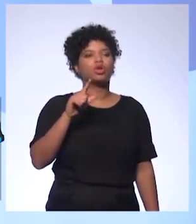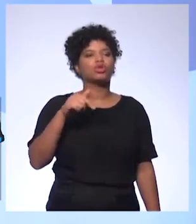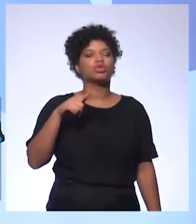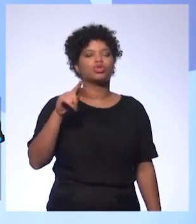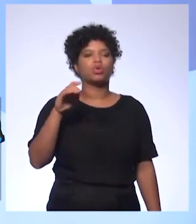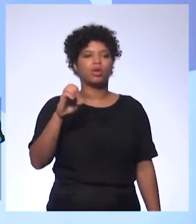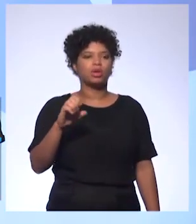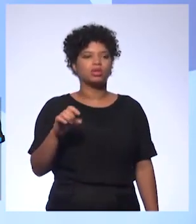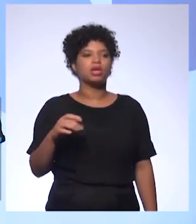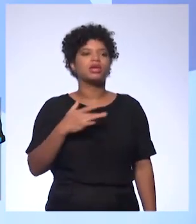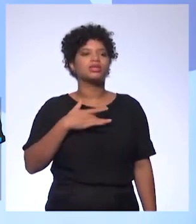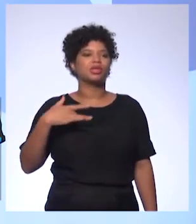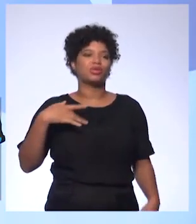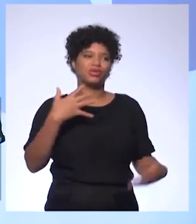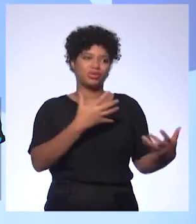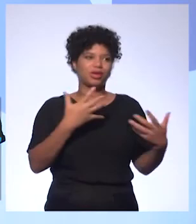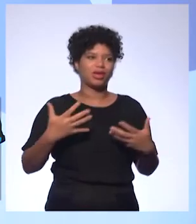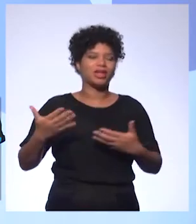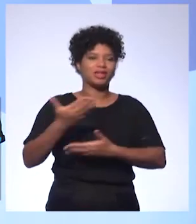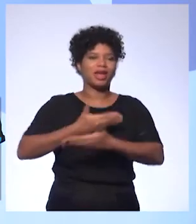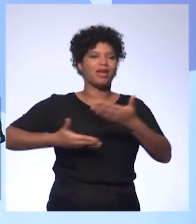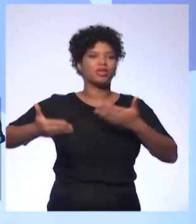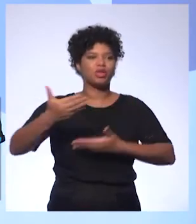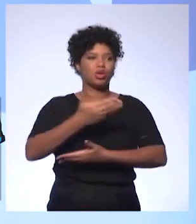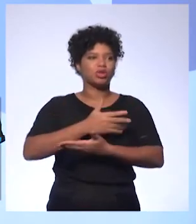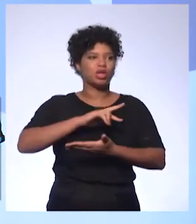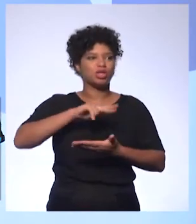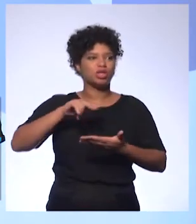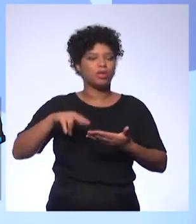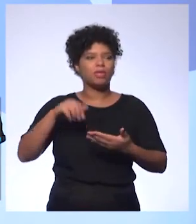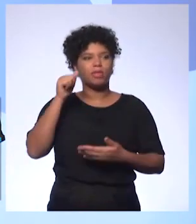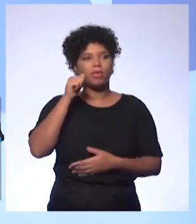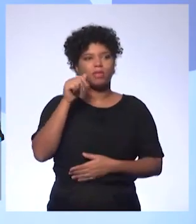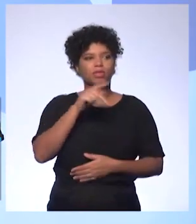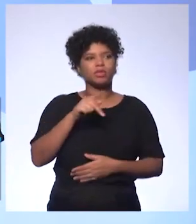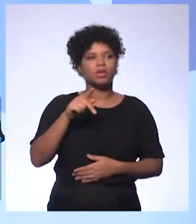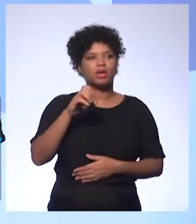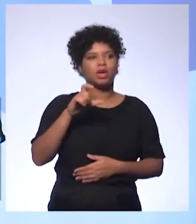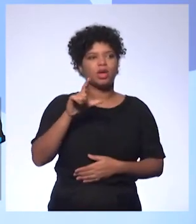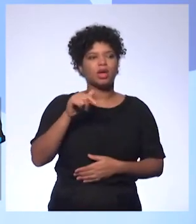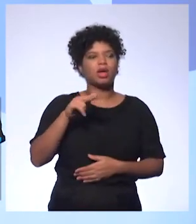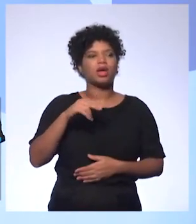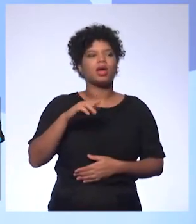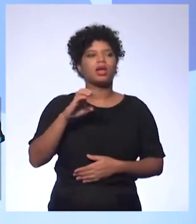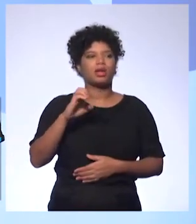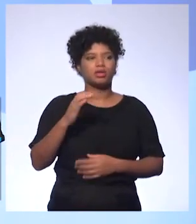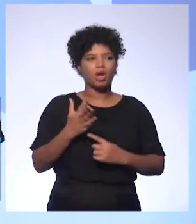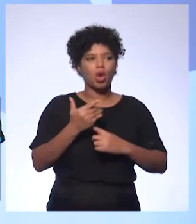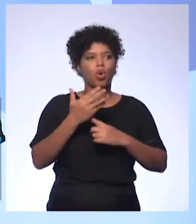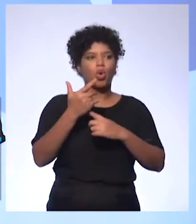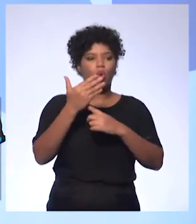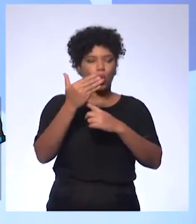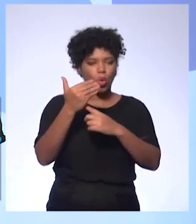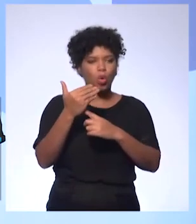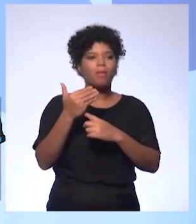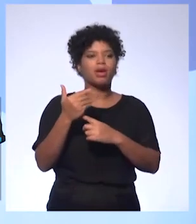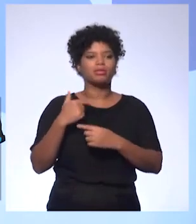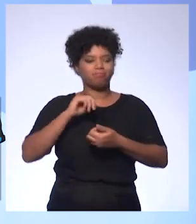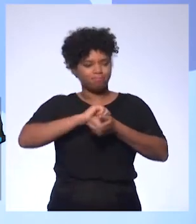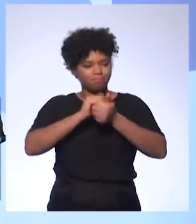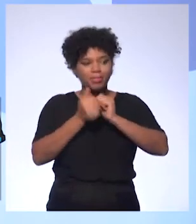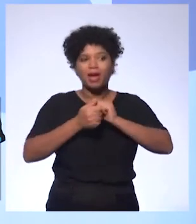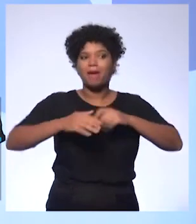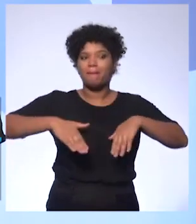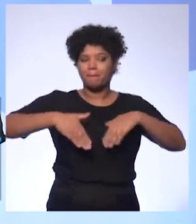interações. Vamos lá, tem bastante coisa aqui, ó. Professora Eliane, aprimorar conhecimentos em tecnologia. Professora Maria